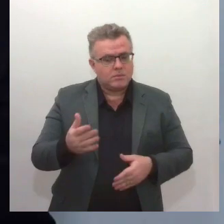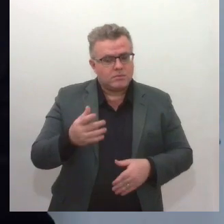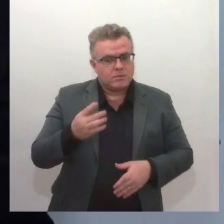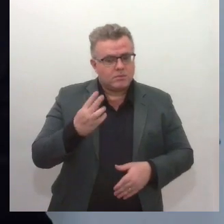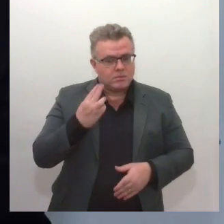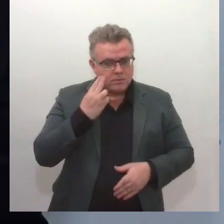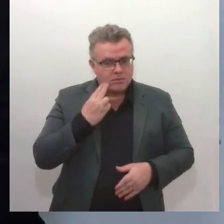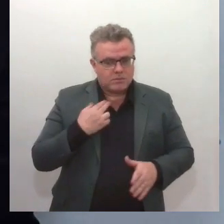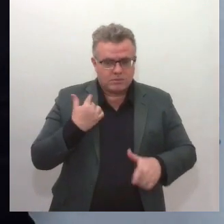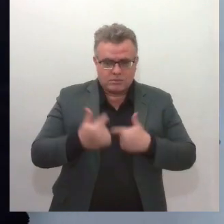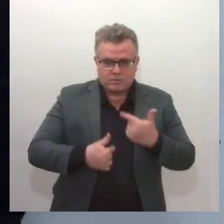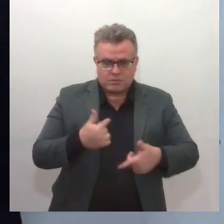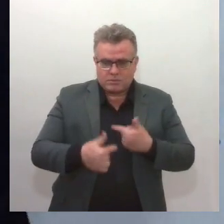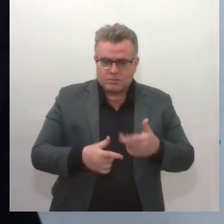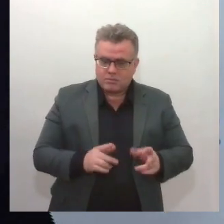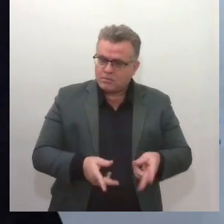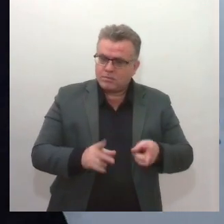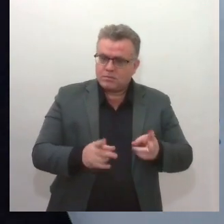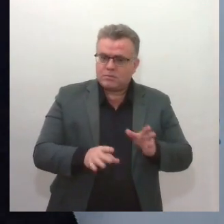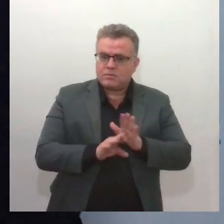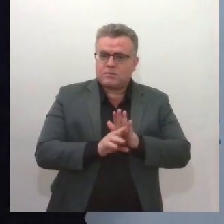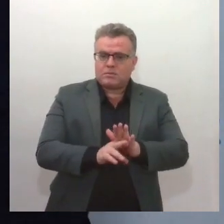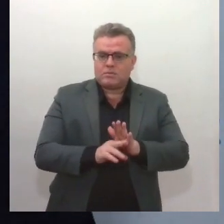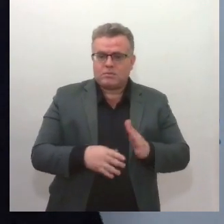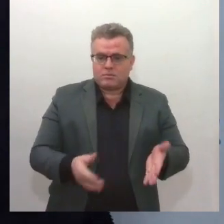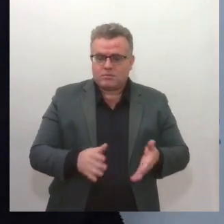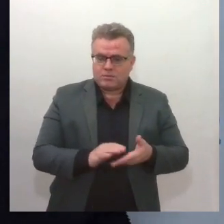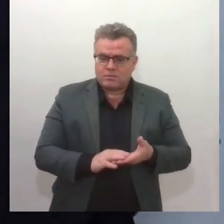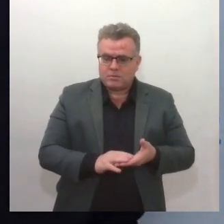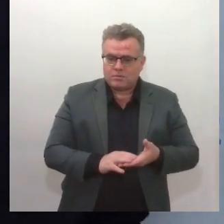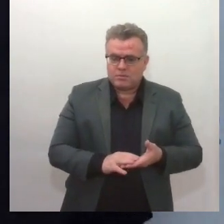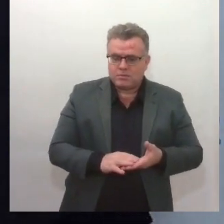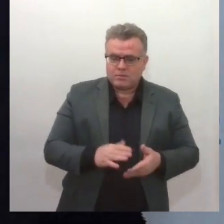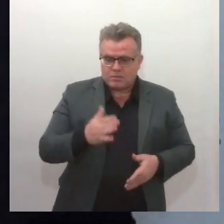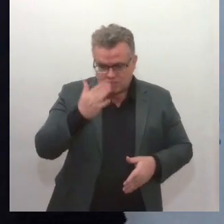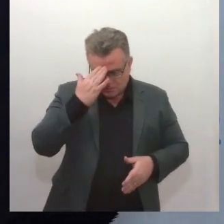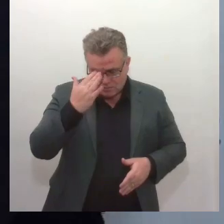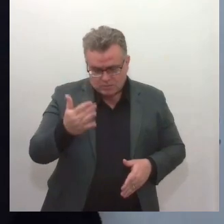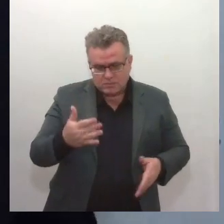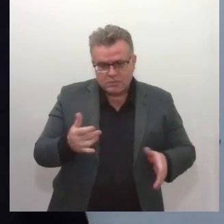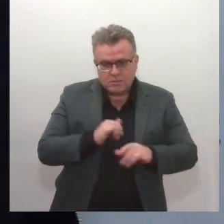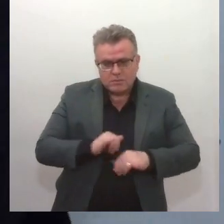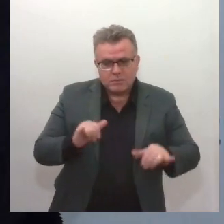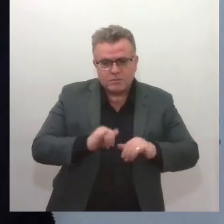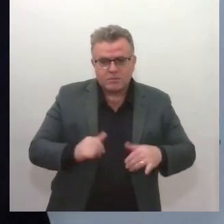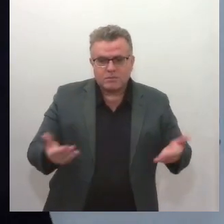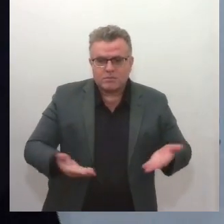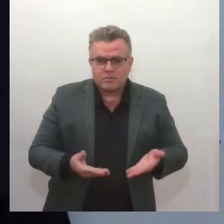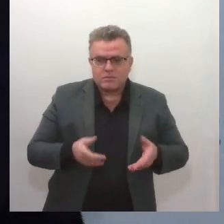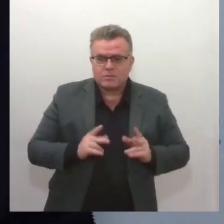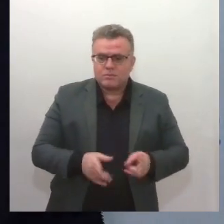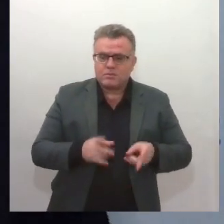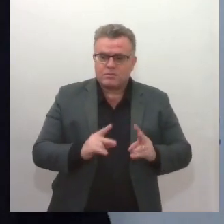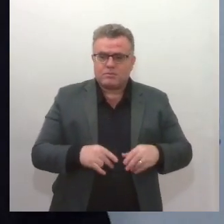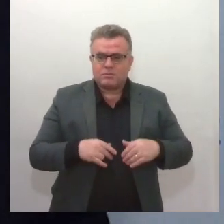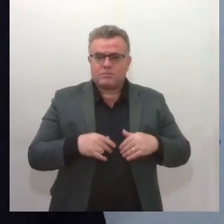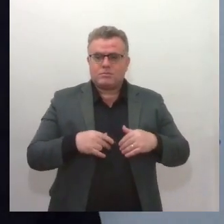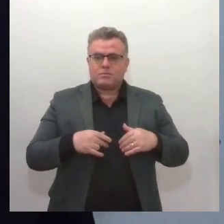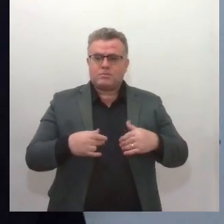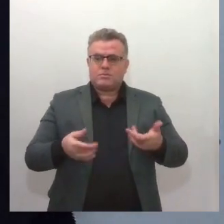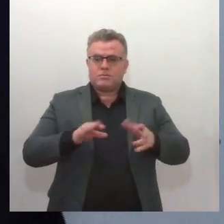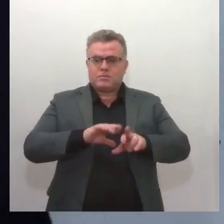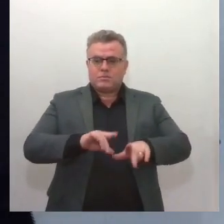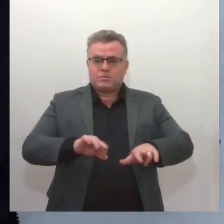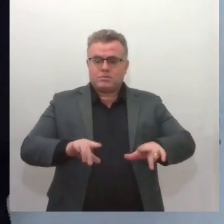da Secretaria de Educação. Deputado, muito obrigado pelas informações. Hoje temos vários parlamentares que usaram a tribuna, uma